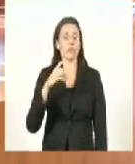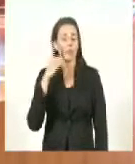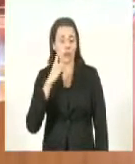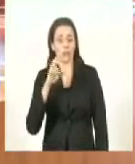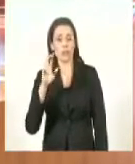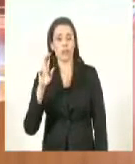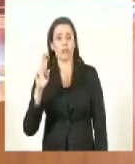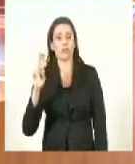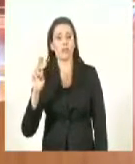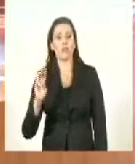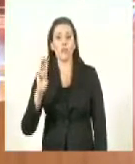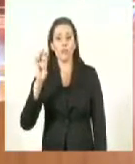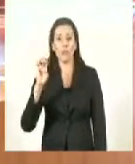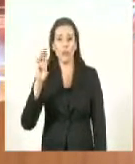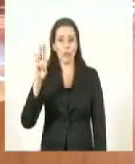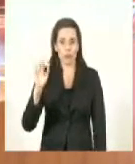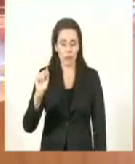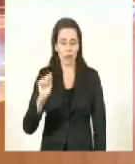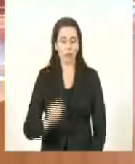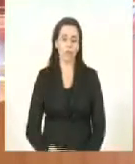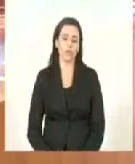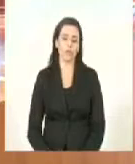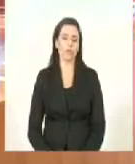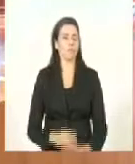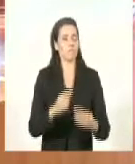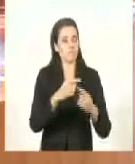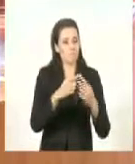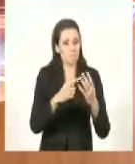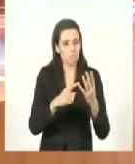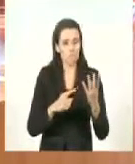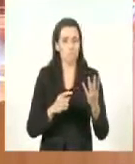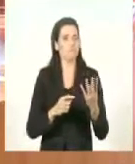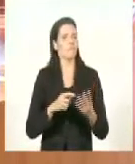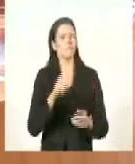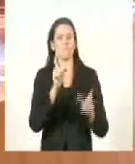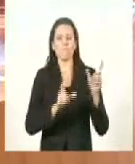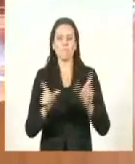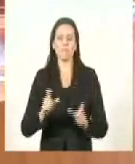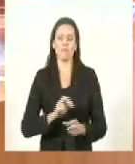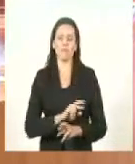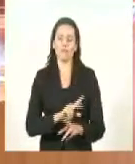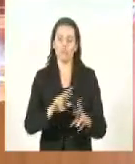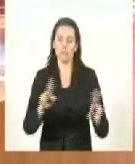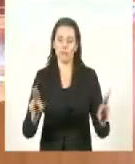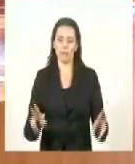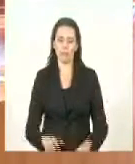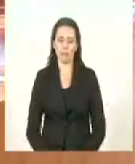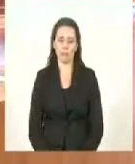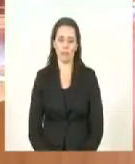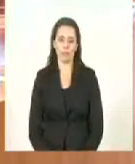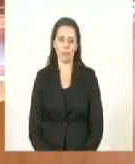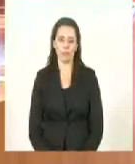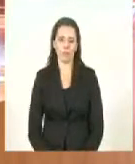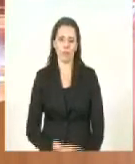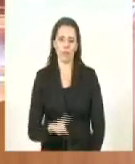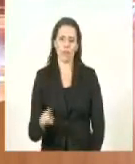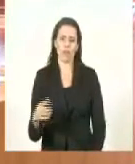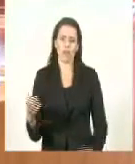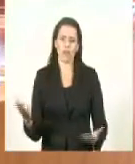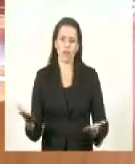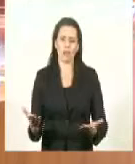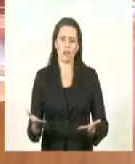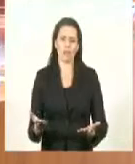isso esse valor. E veja bem, essa questão de falar de policiamento, deputado, isso é